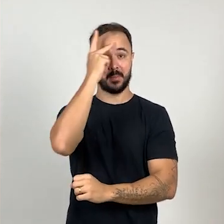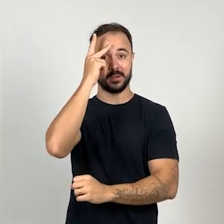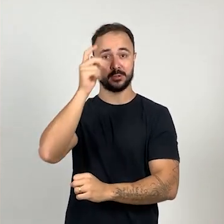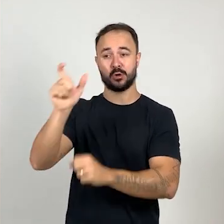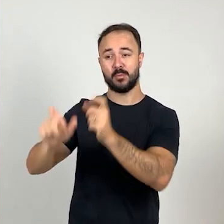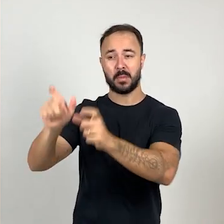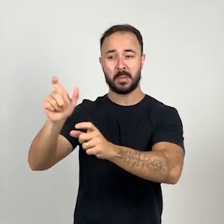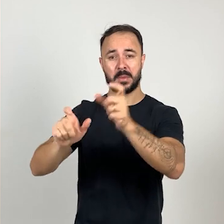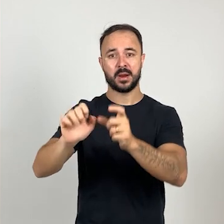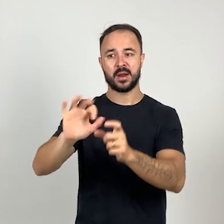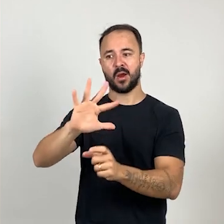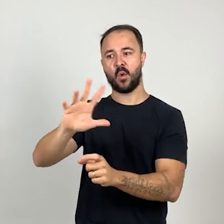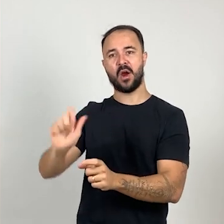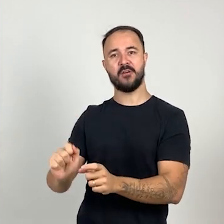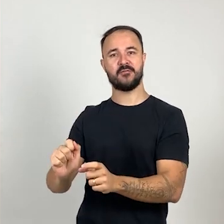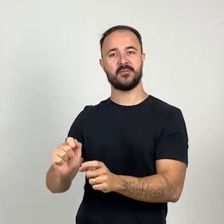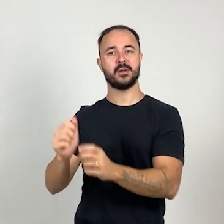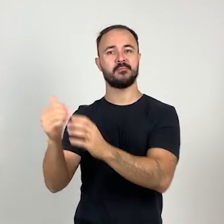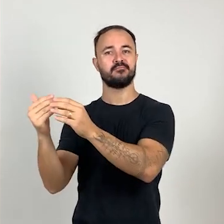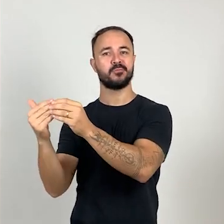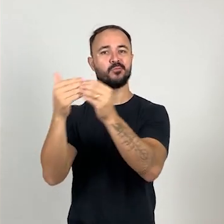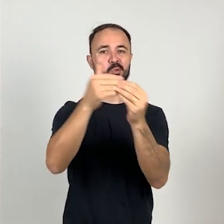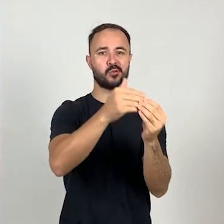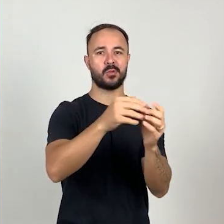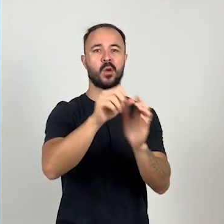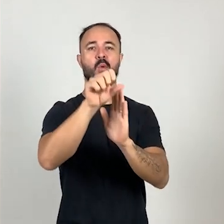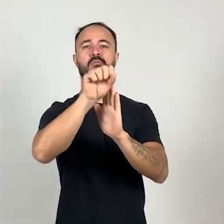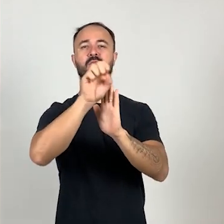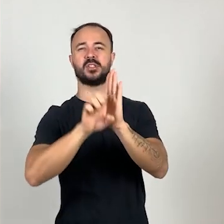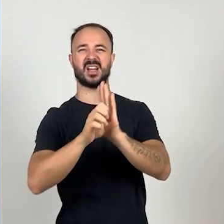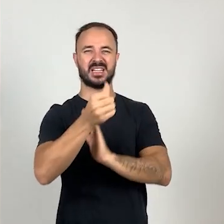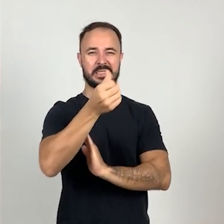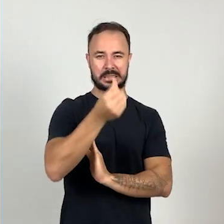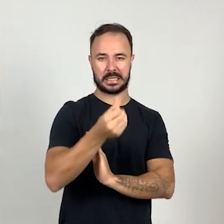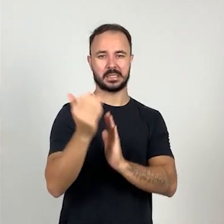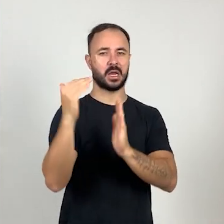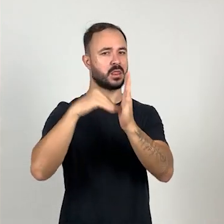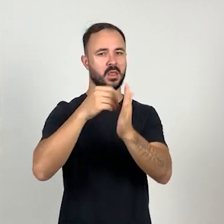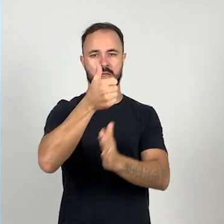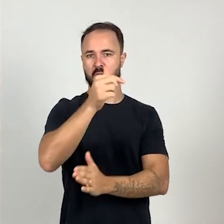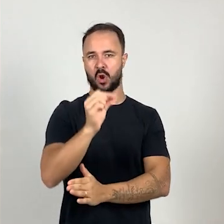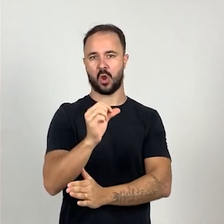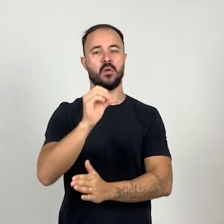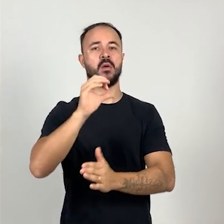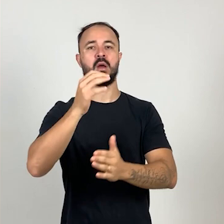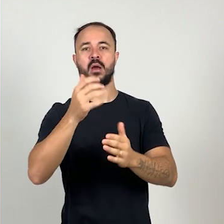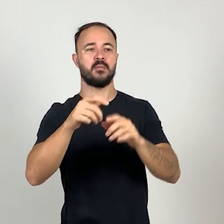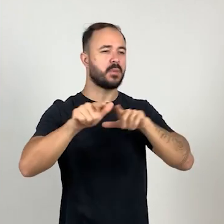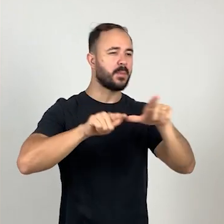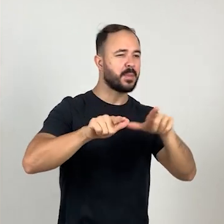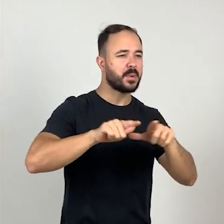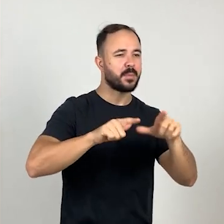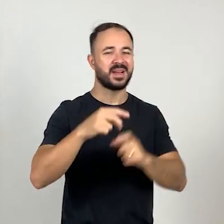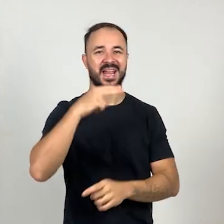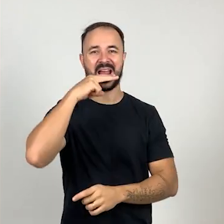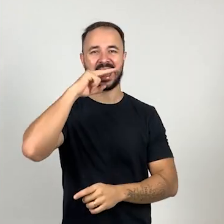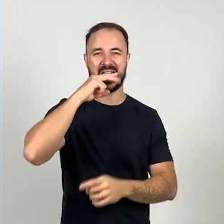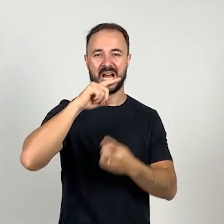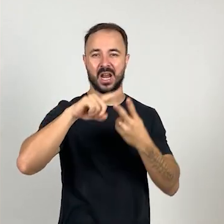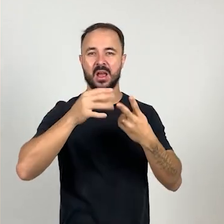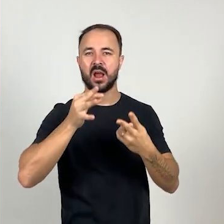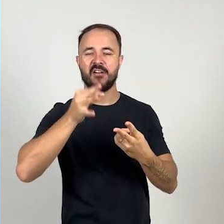os séculos XVI e XIX, para trabalhar principalmente nas plantações de cana-de-açúcar, café e